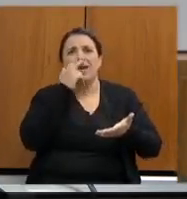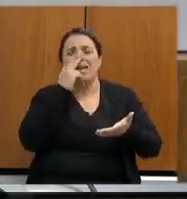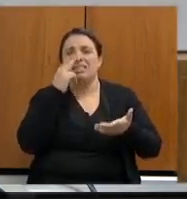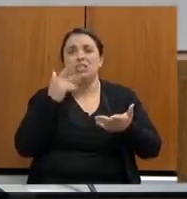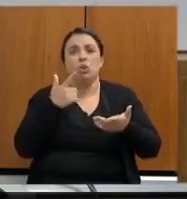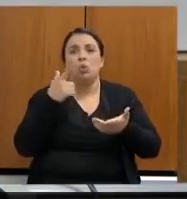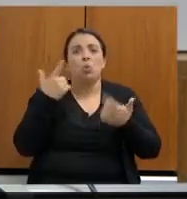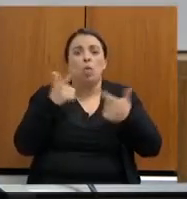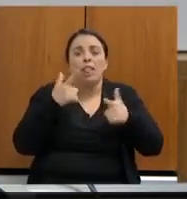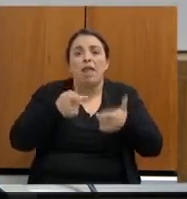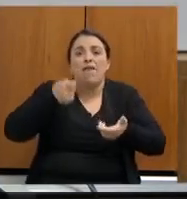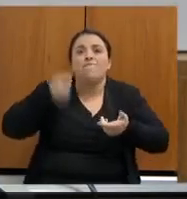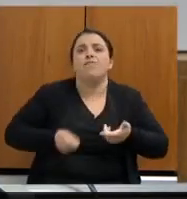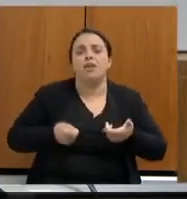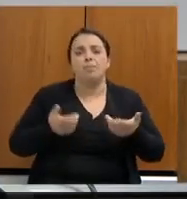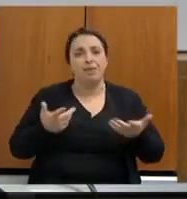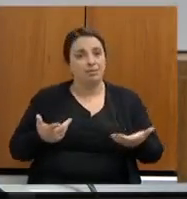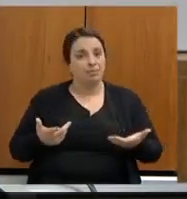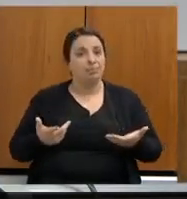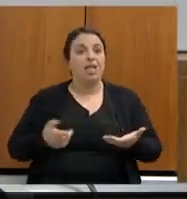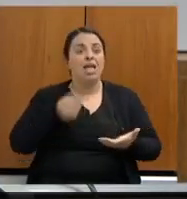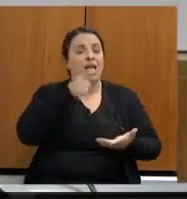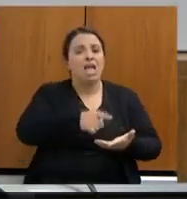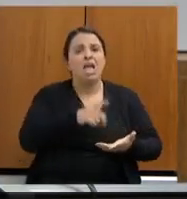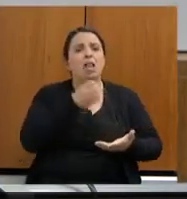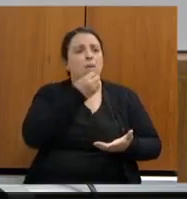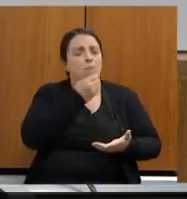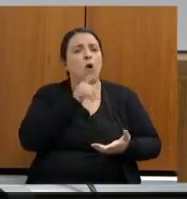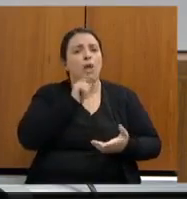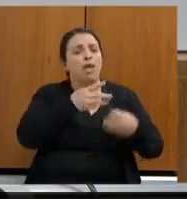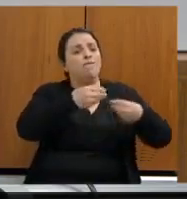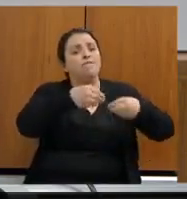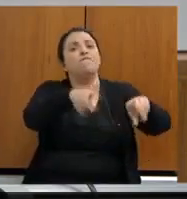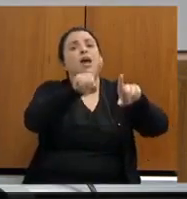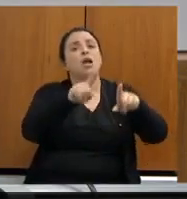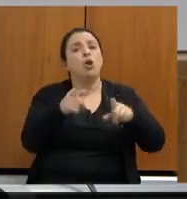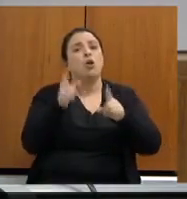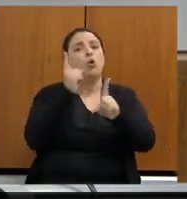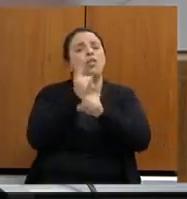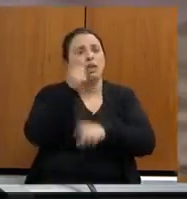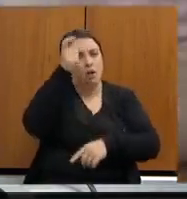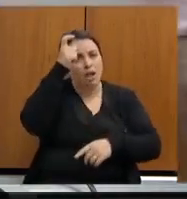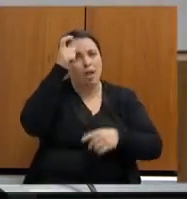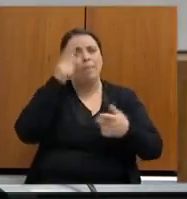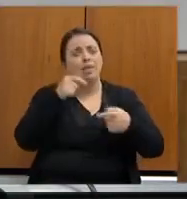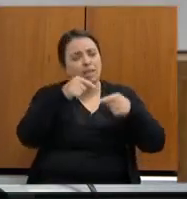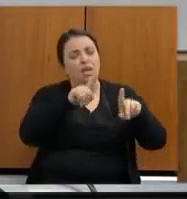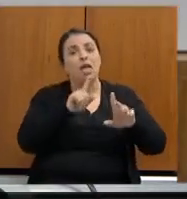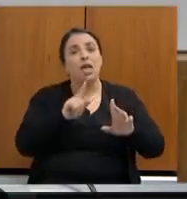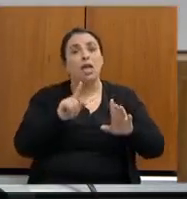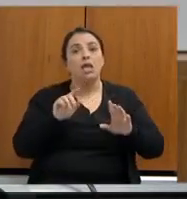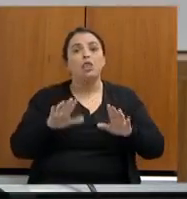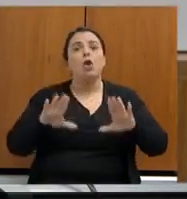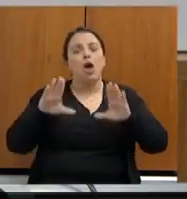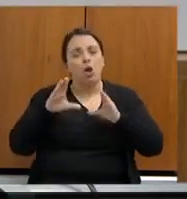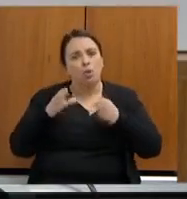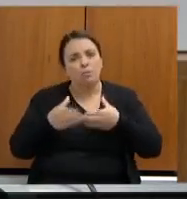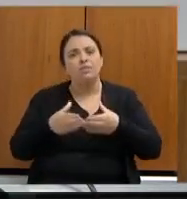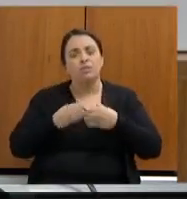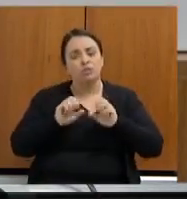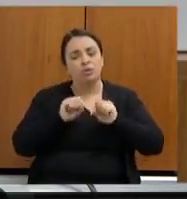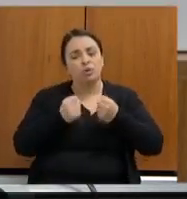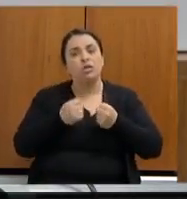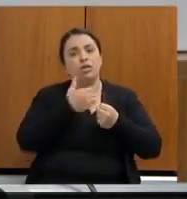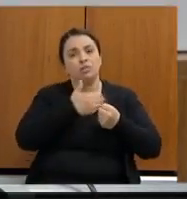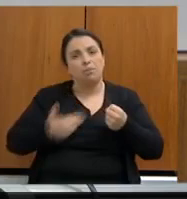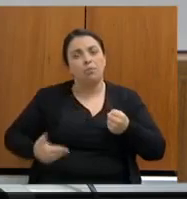capeta então não poderia ter um posicionamento diferente a comissão de Segurança Pública nessa casa muito obrigado aos